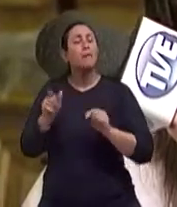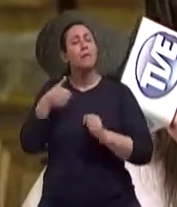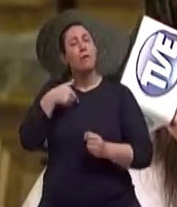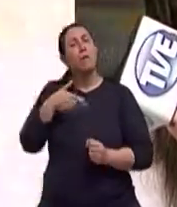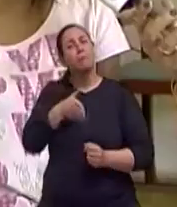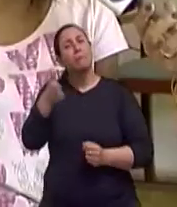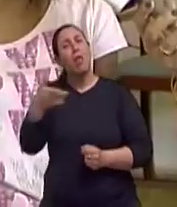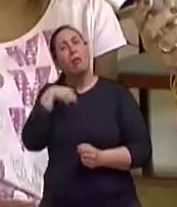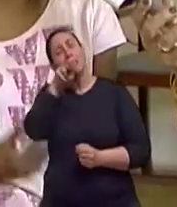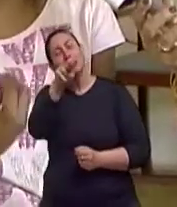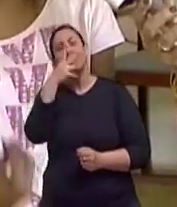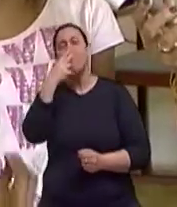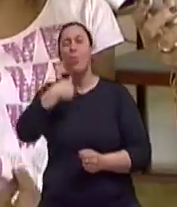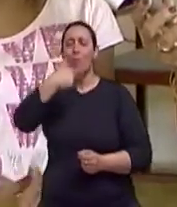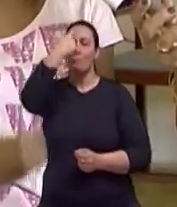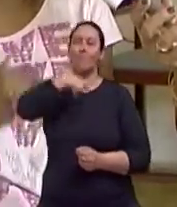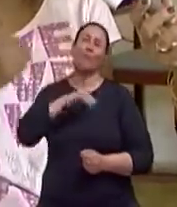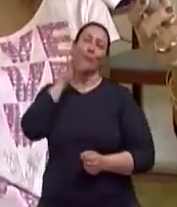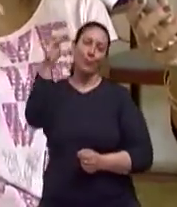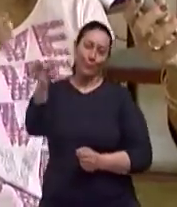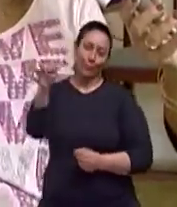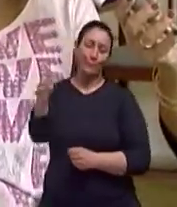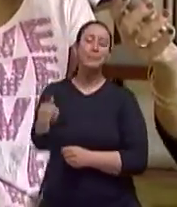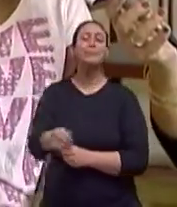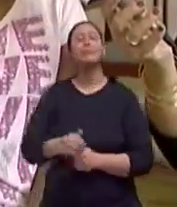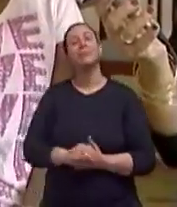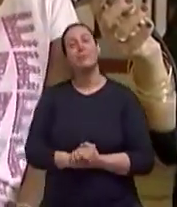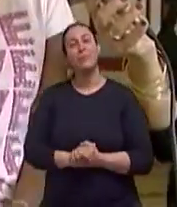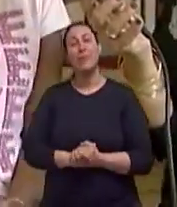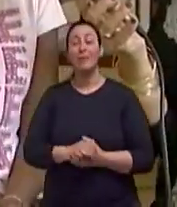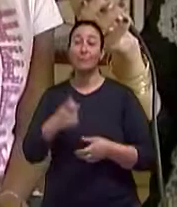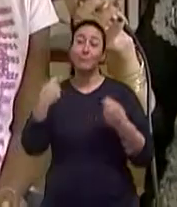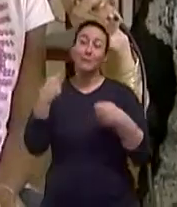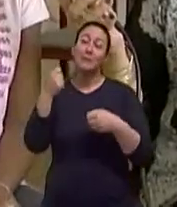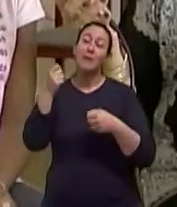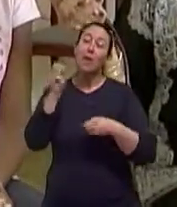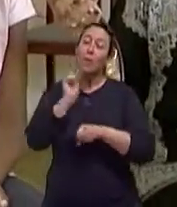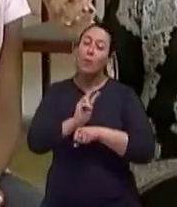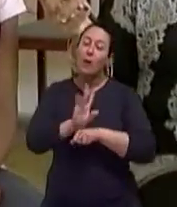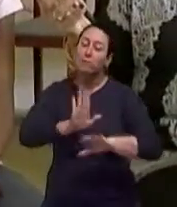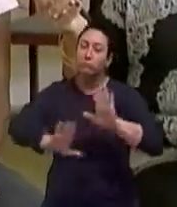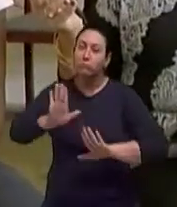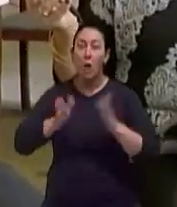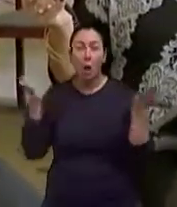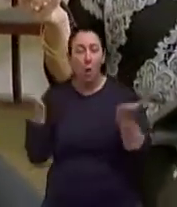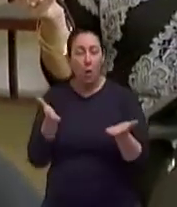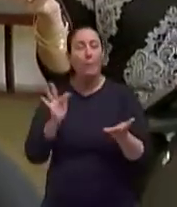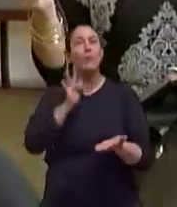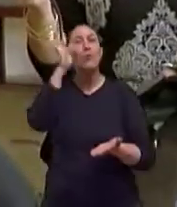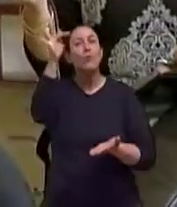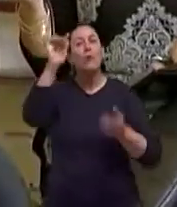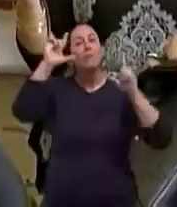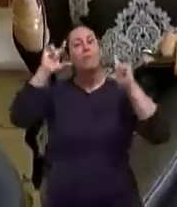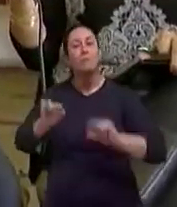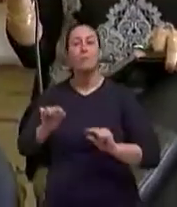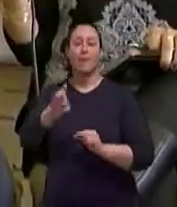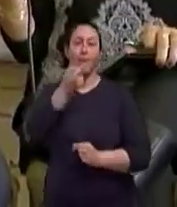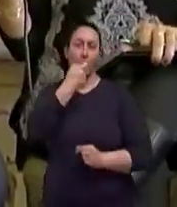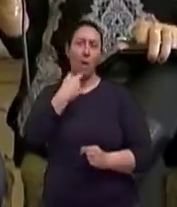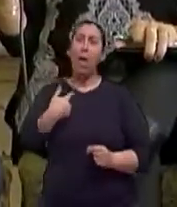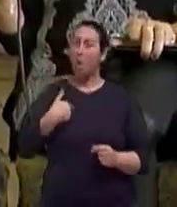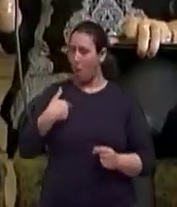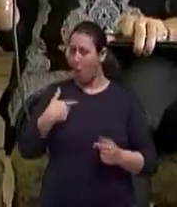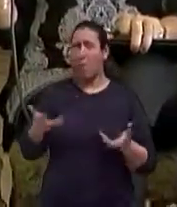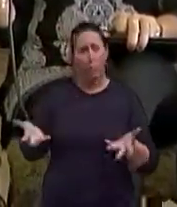me vejo muito nele a gente tem que se cuida agora para não precisar tomar tanto remédio no futuro eu me vejo quero né ser